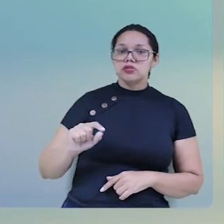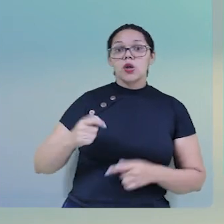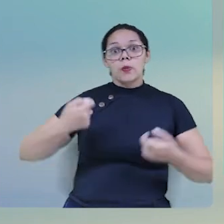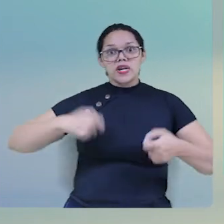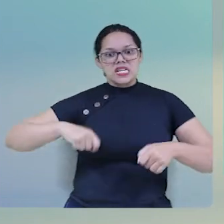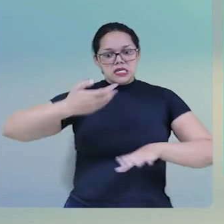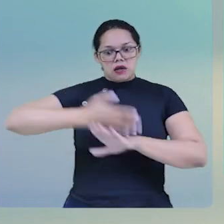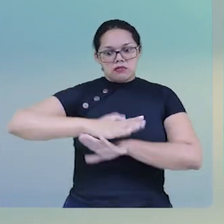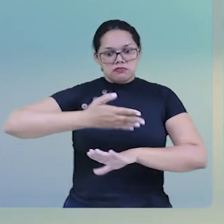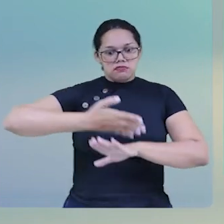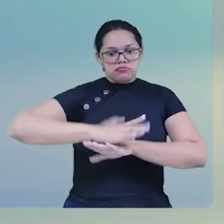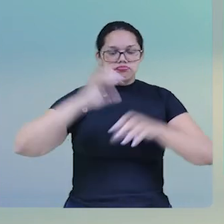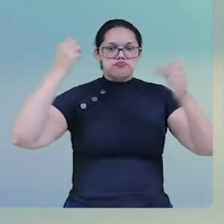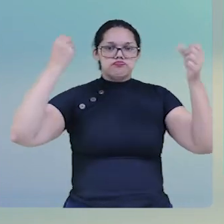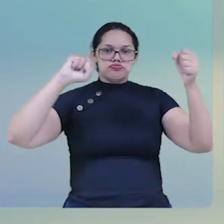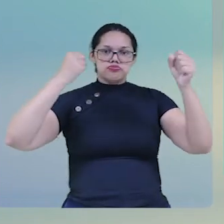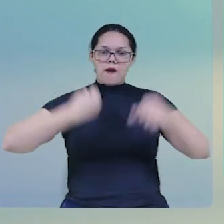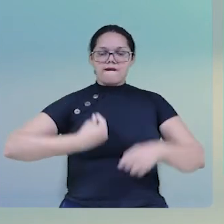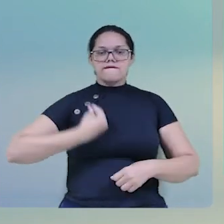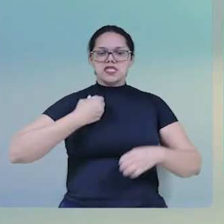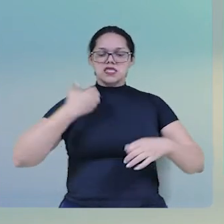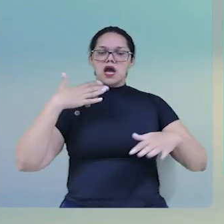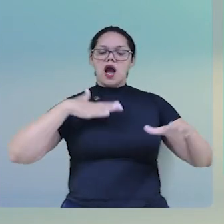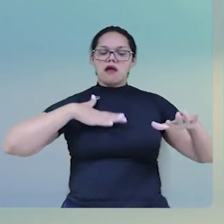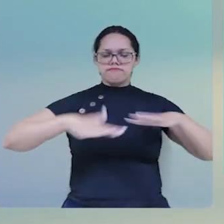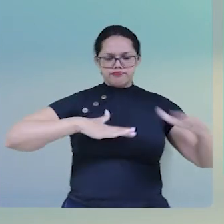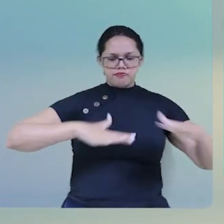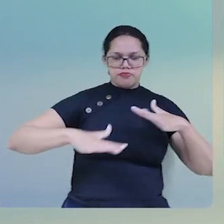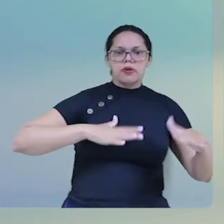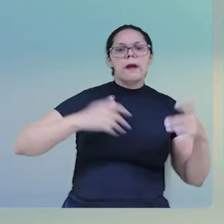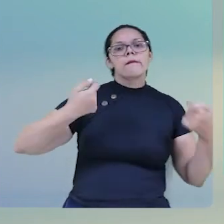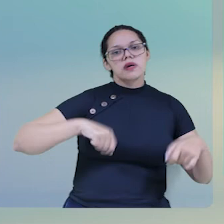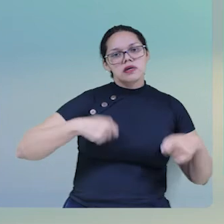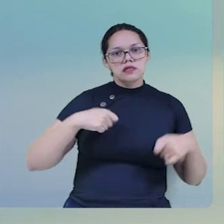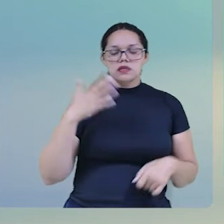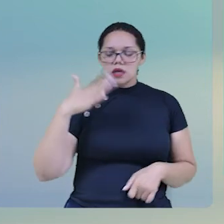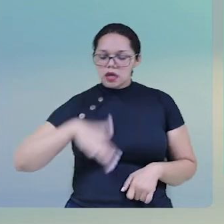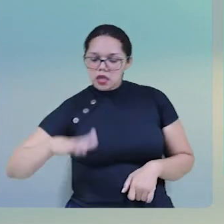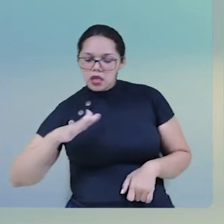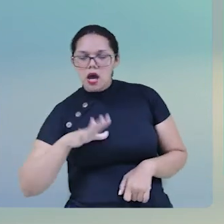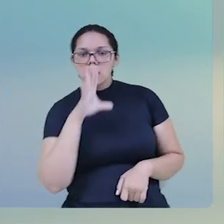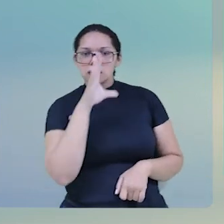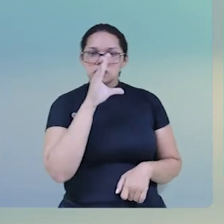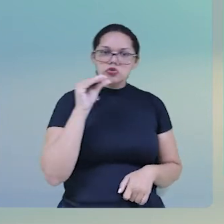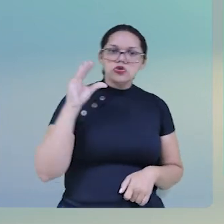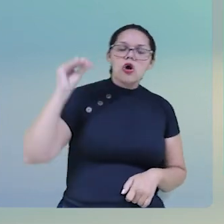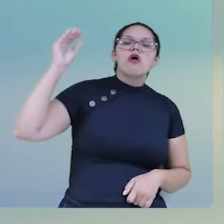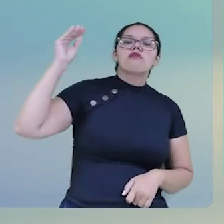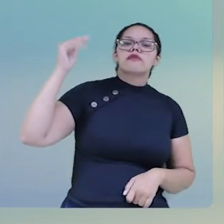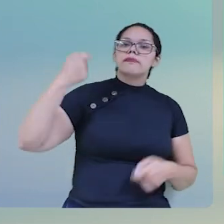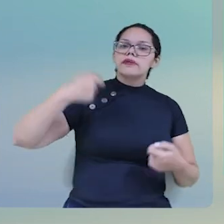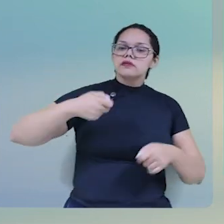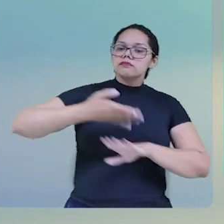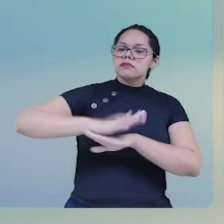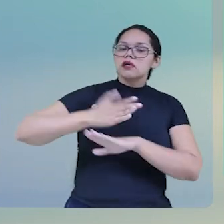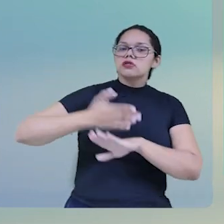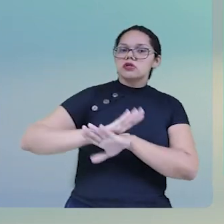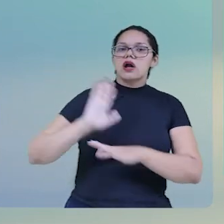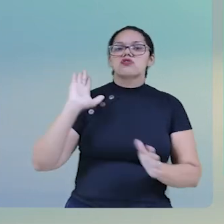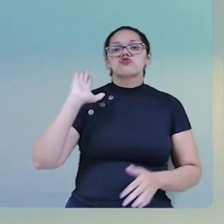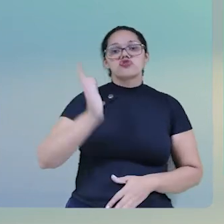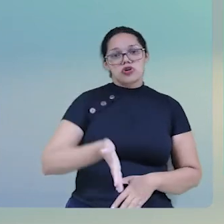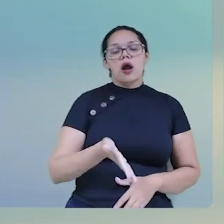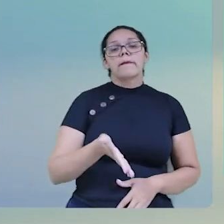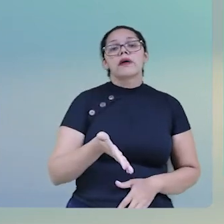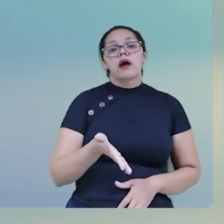já. Você que está assistindo a nossa aula, as crianças, os adolescentes, tem que começar a praticar atividade física desde já, para se